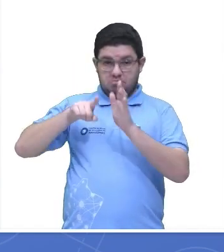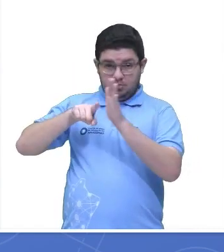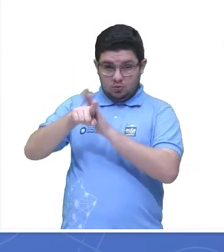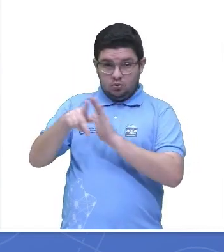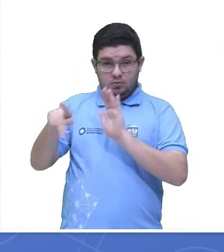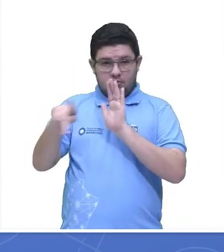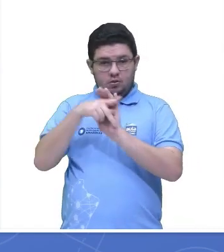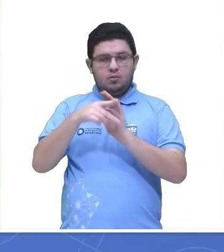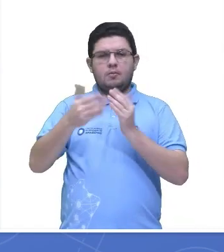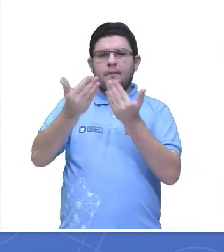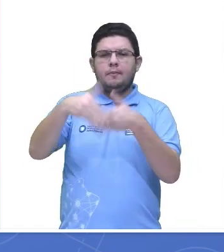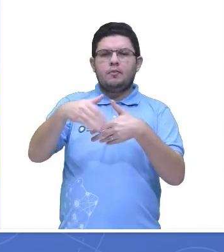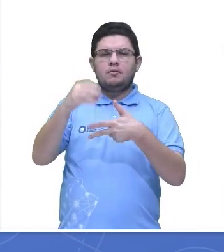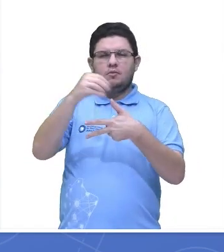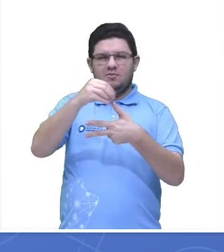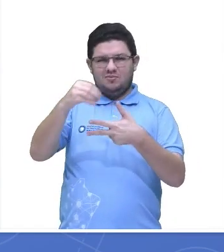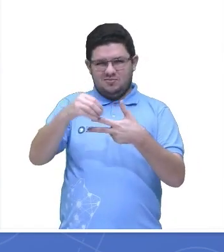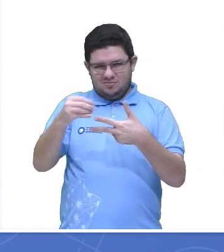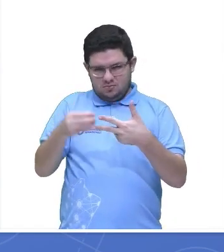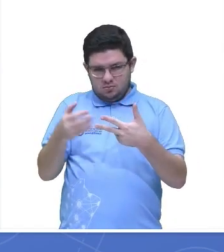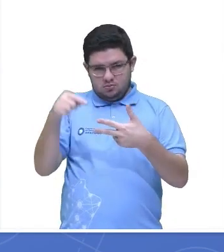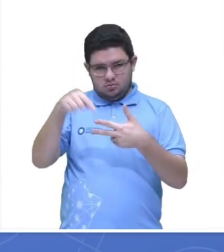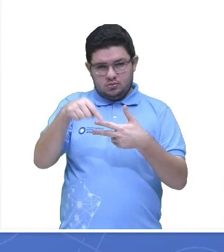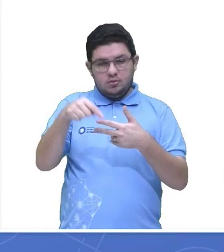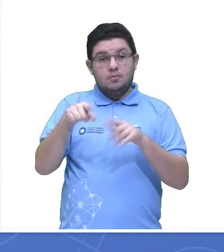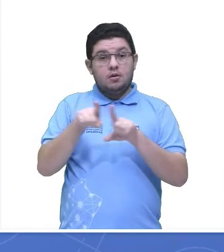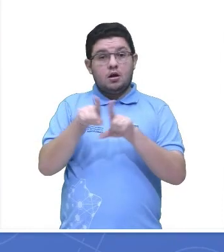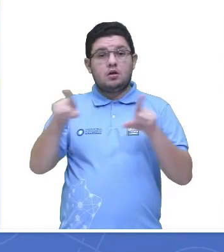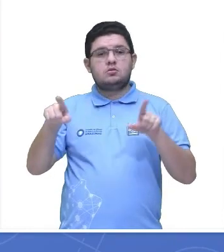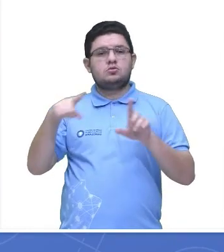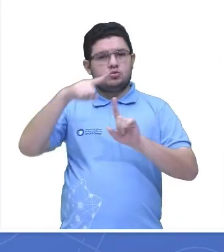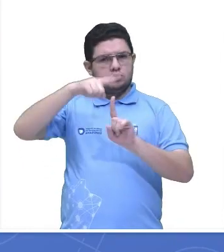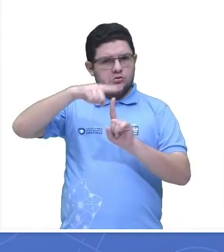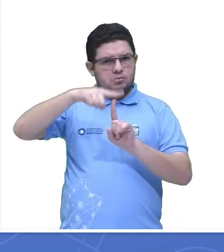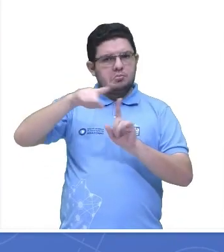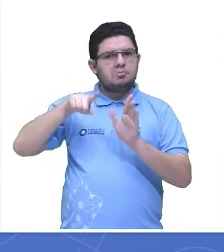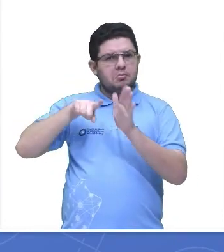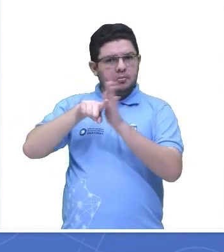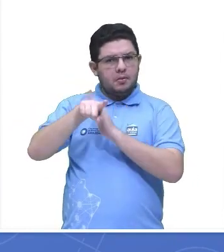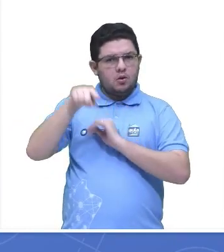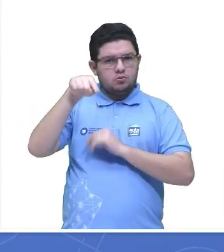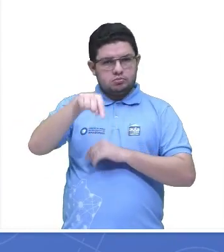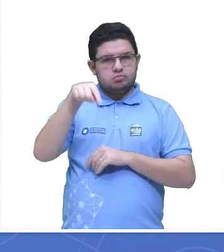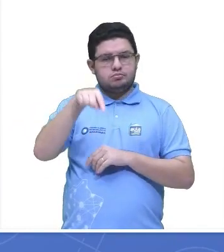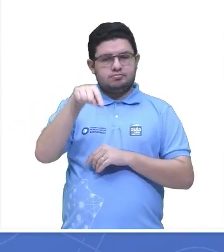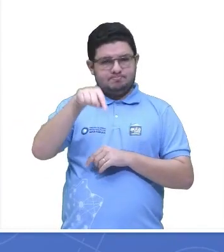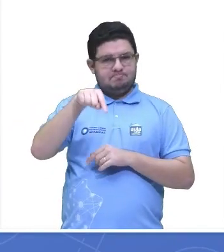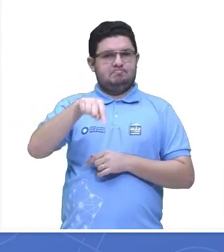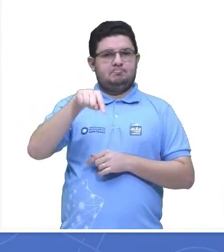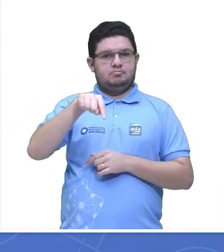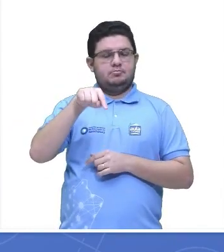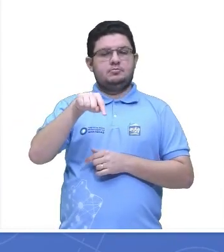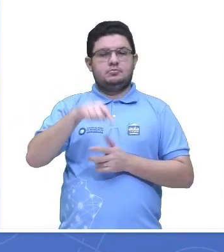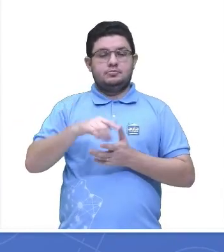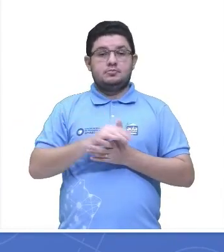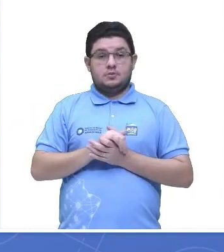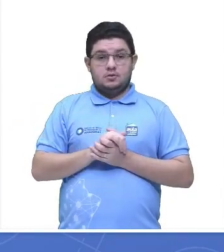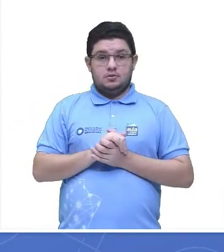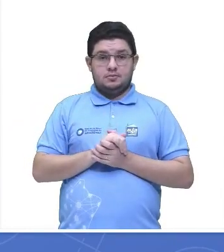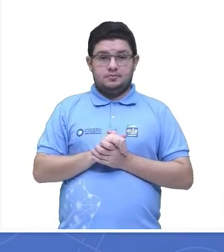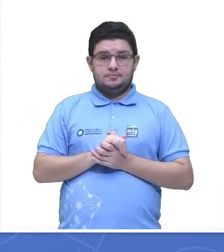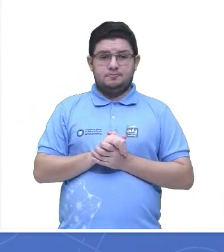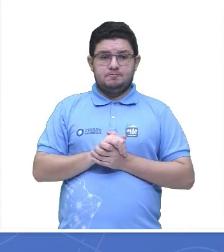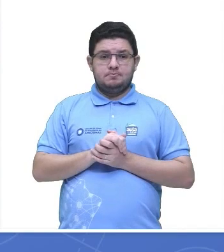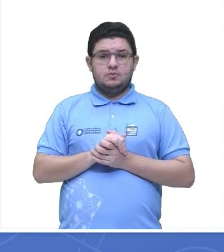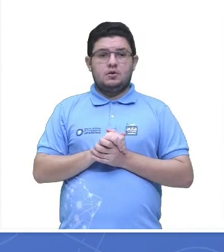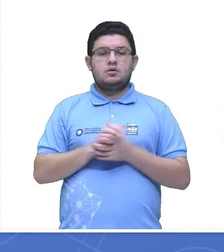né? Não lembro exatamente o ano, mas é o tipo de questão que normalmente cai nesse tipo de avaliação. Também, muito importante,